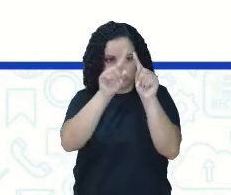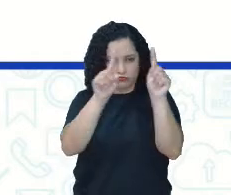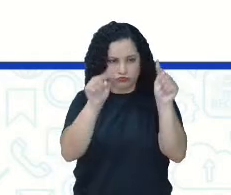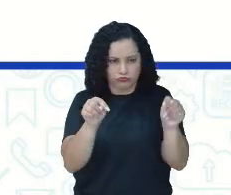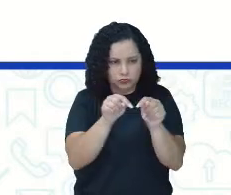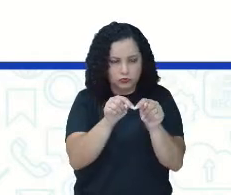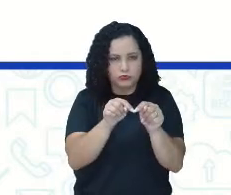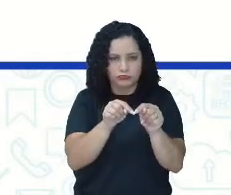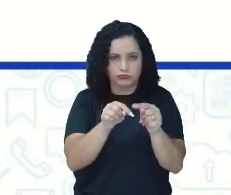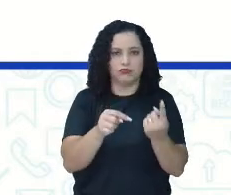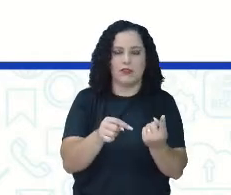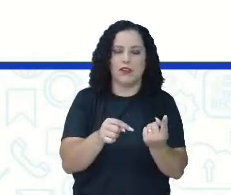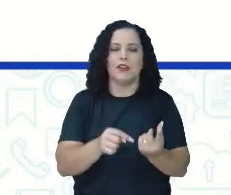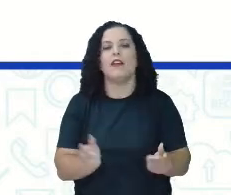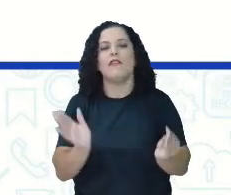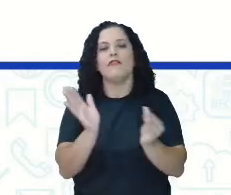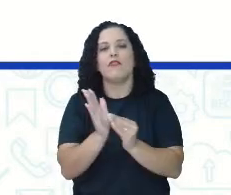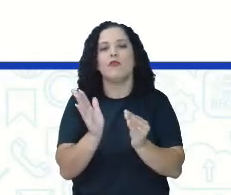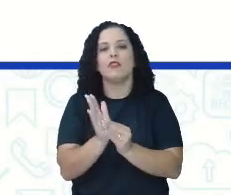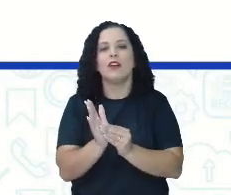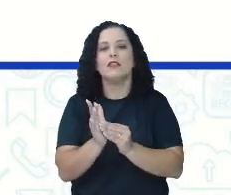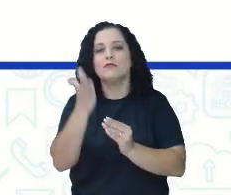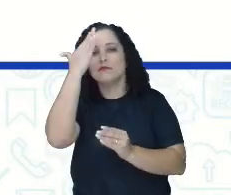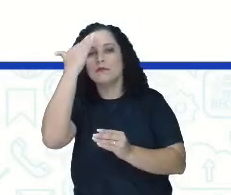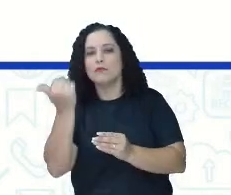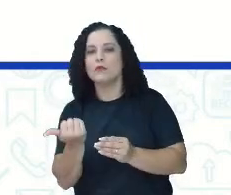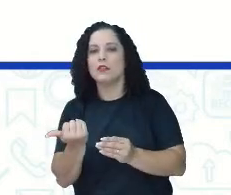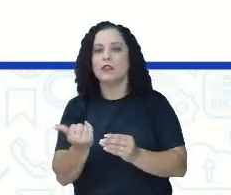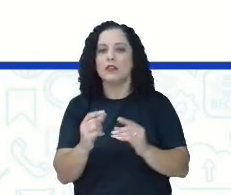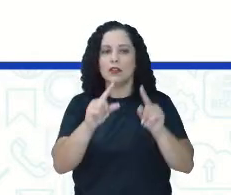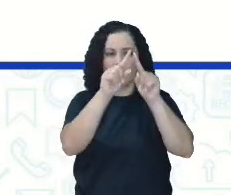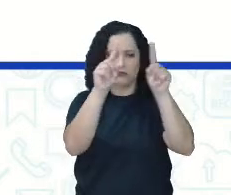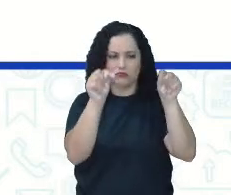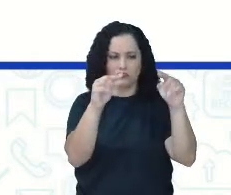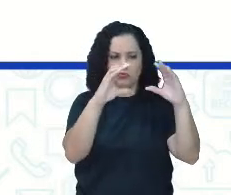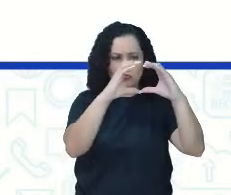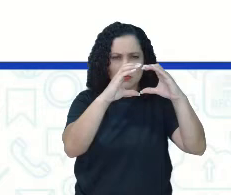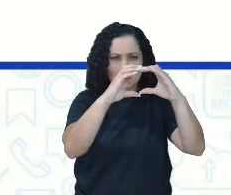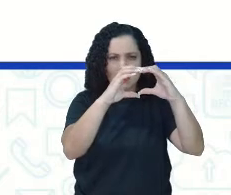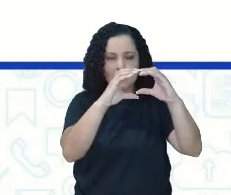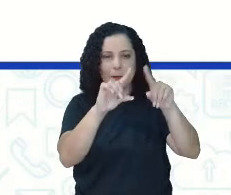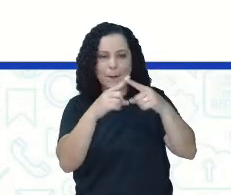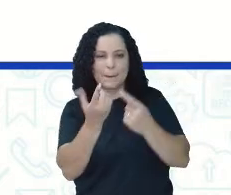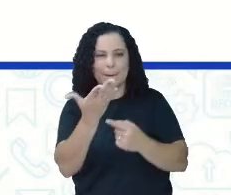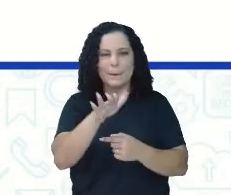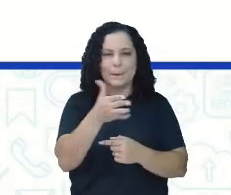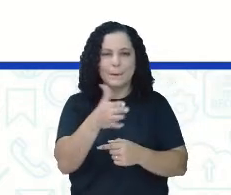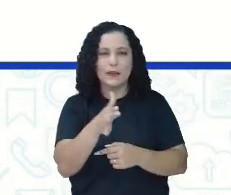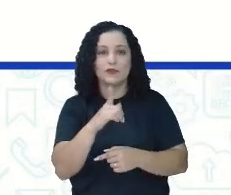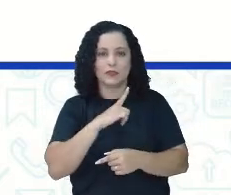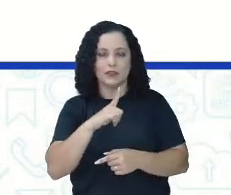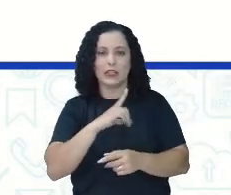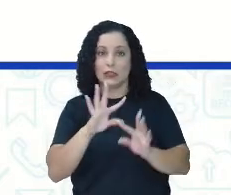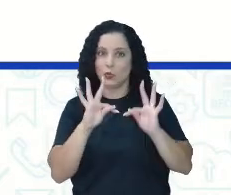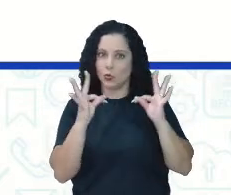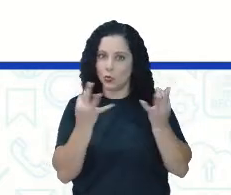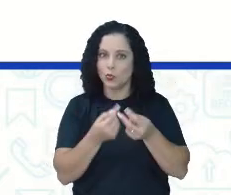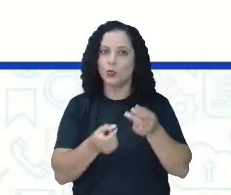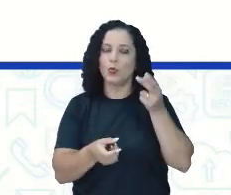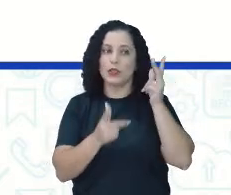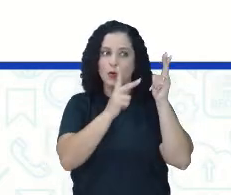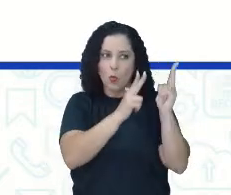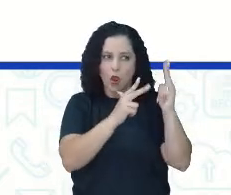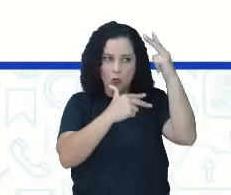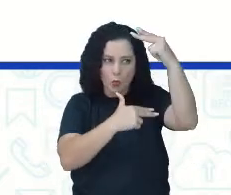certo? A gente ainda não definiu o tamanho desse cubinho, mas a gente sabe que um cubinho tem todas as dimensões idênticas, tá